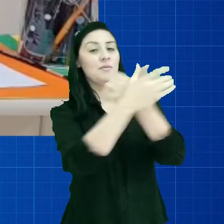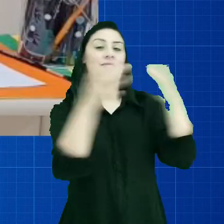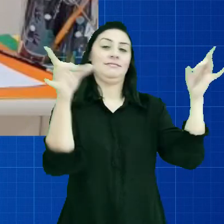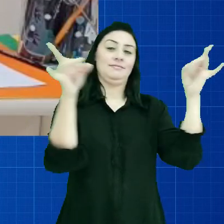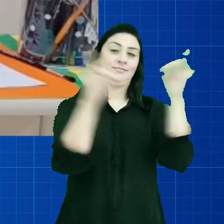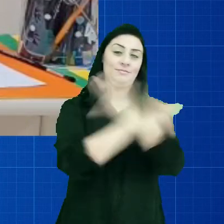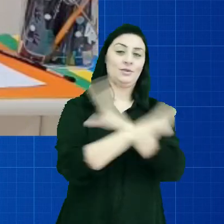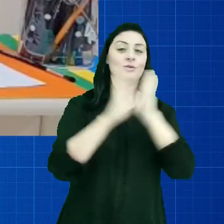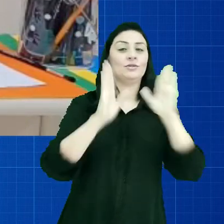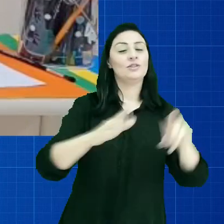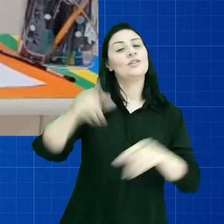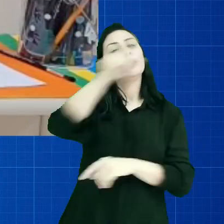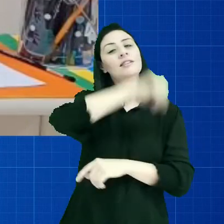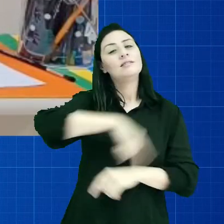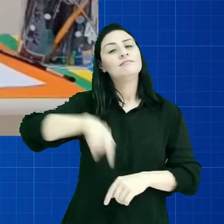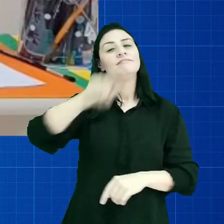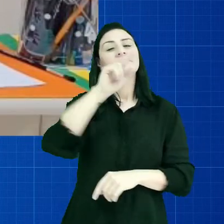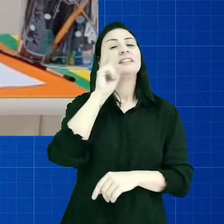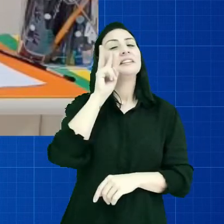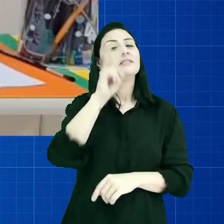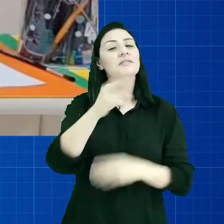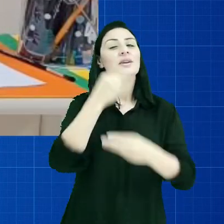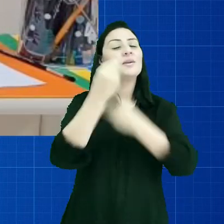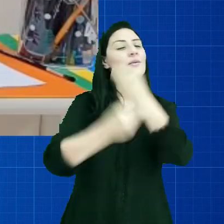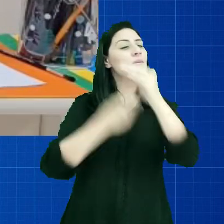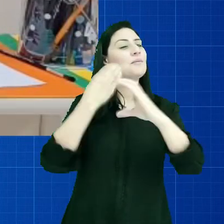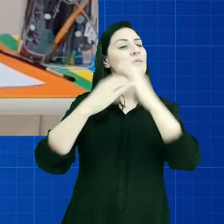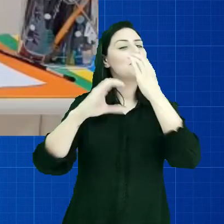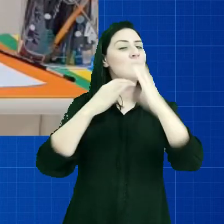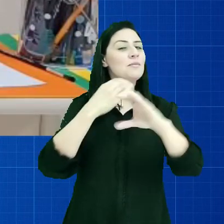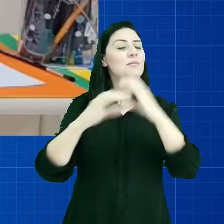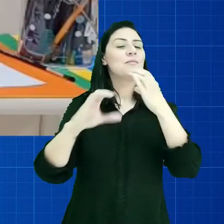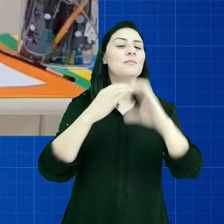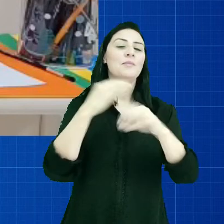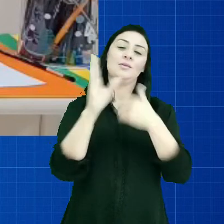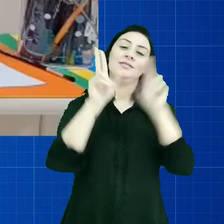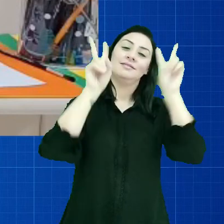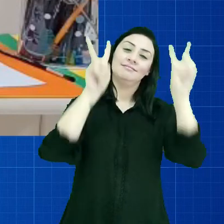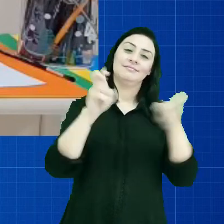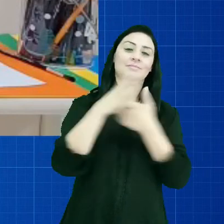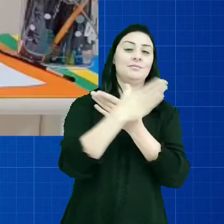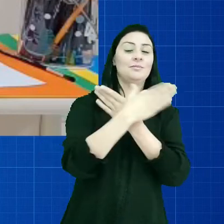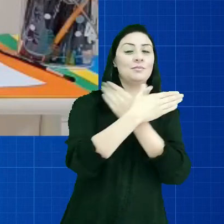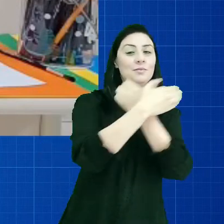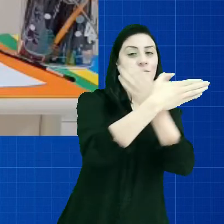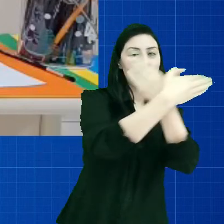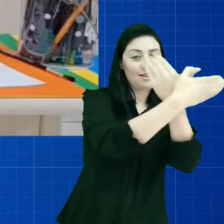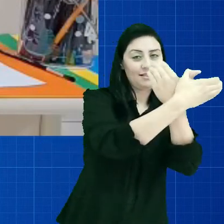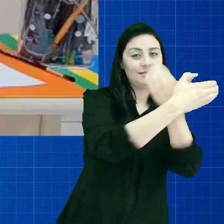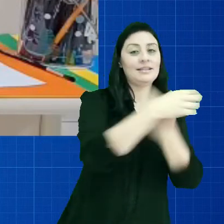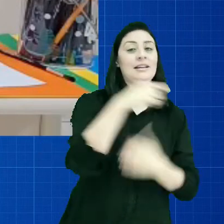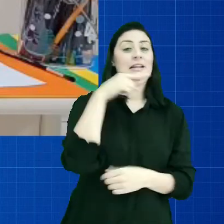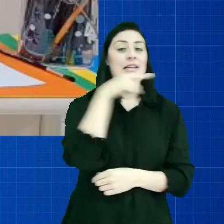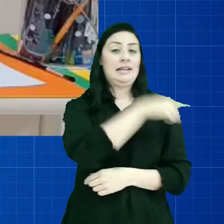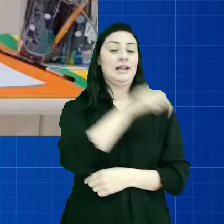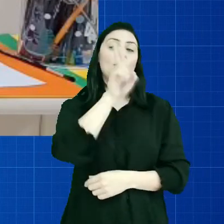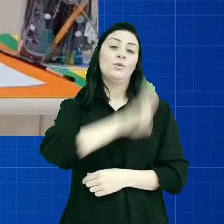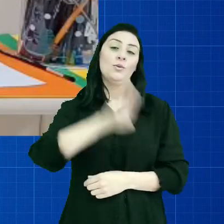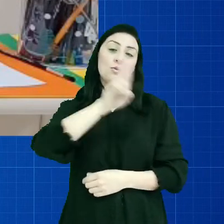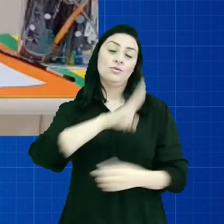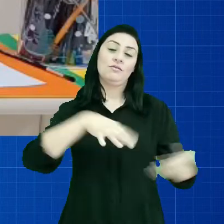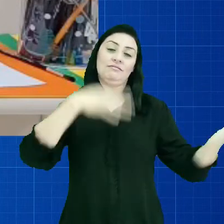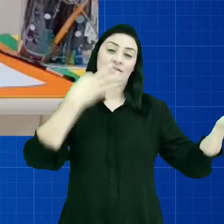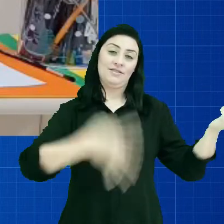Ficou pronta e vocês apreciaram a canção que a Ana Lúcia tocou, que é a borboletinha, tá? A Ana Lúcia, ela utilizou